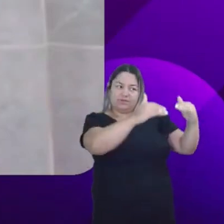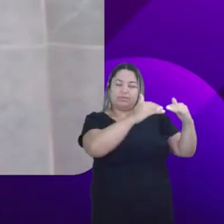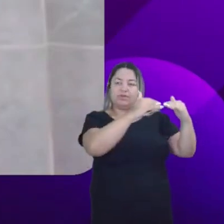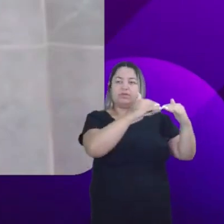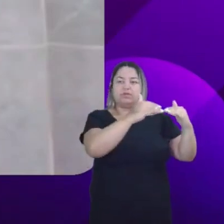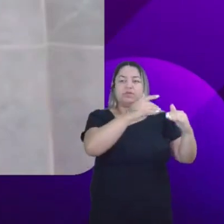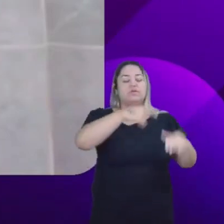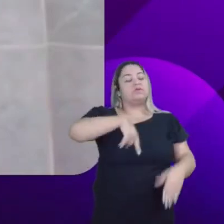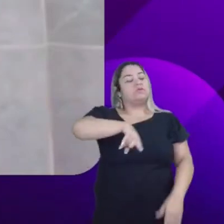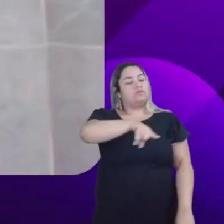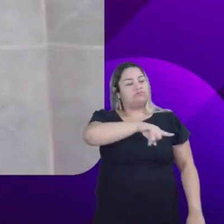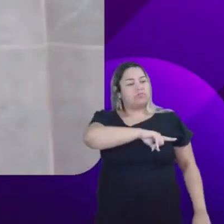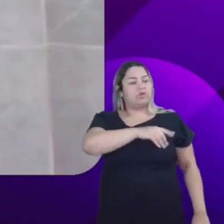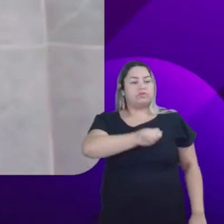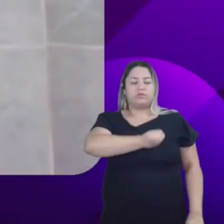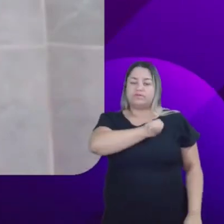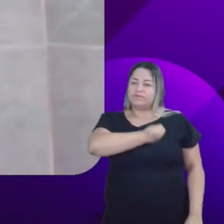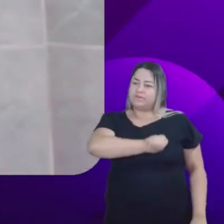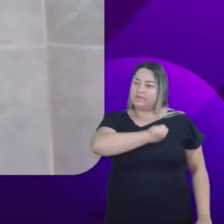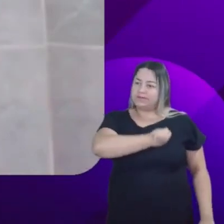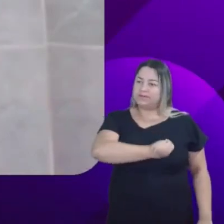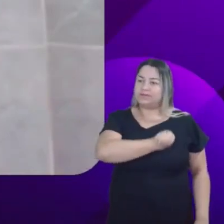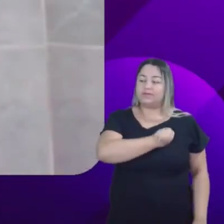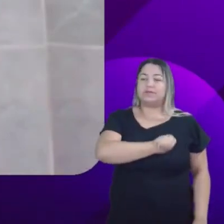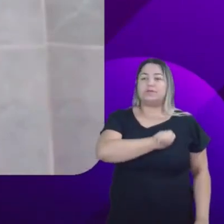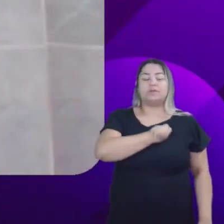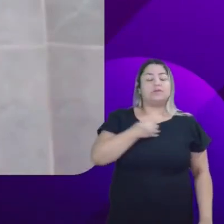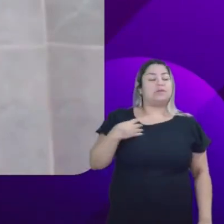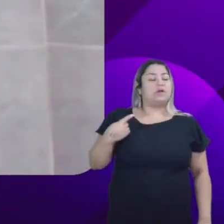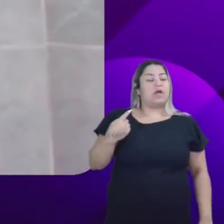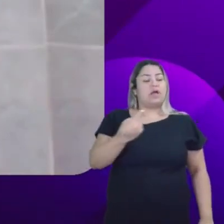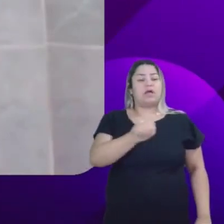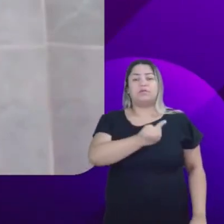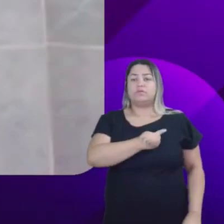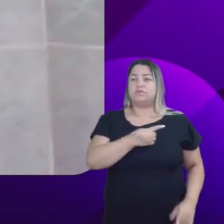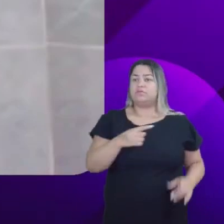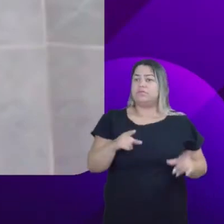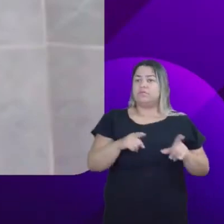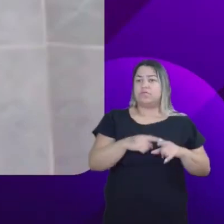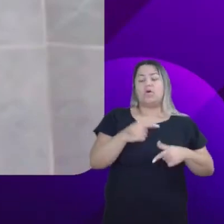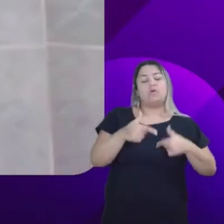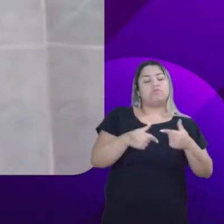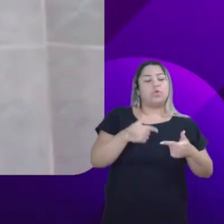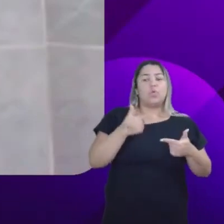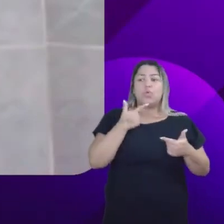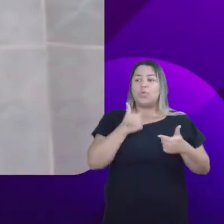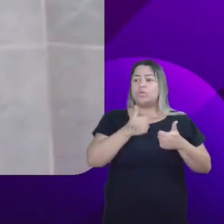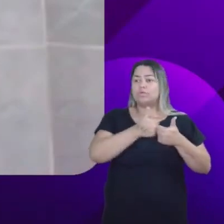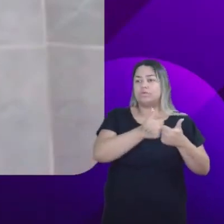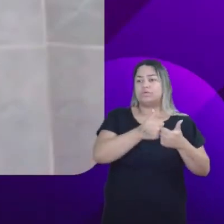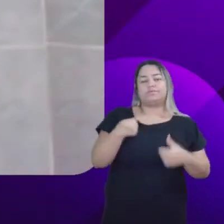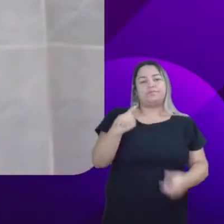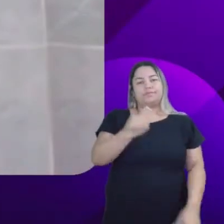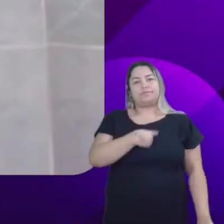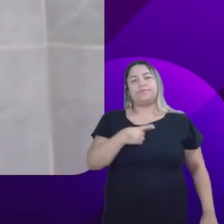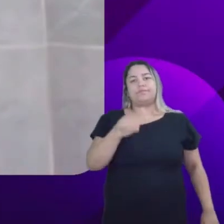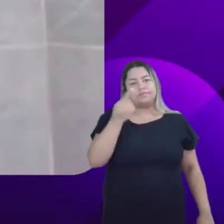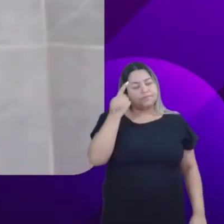o nosso modo de vida, que respeite, inclusive, a nossa forma de produzir. nós mulheres também somos